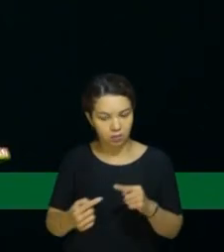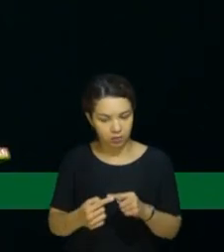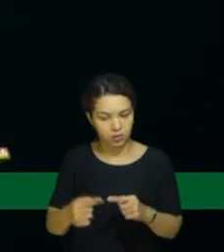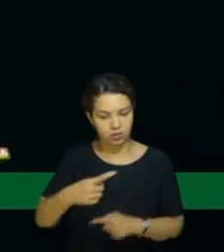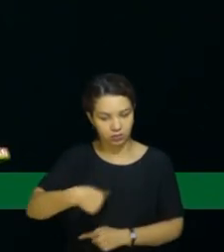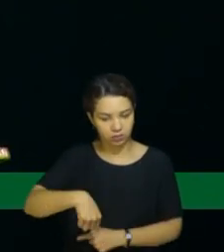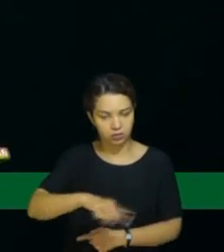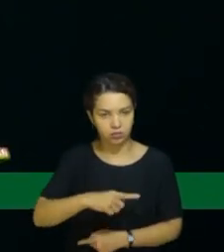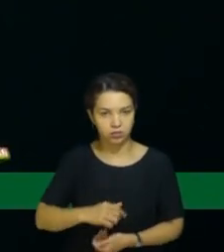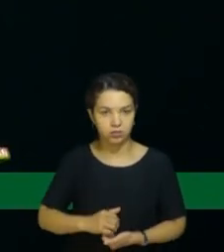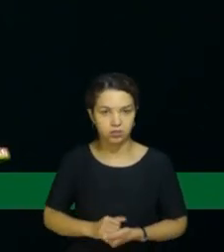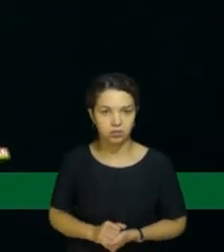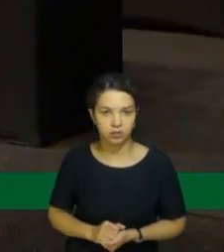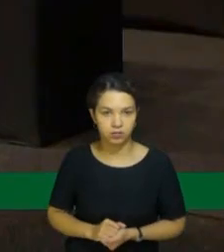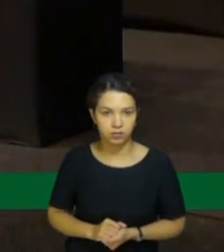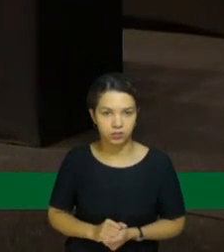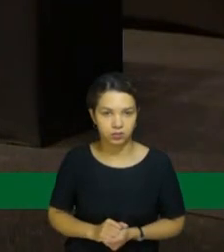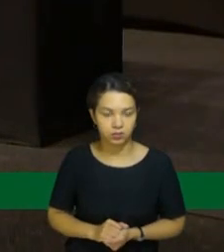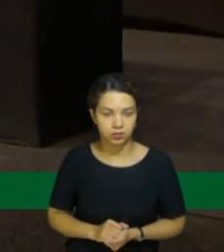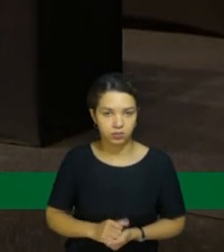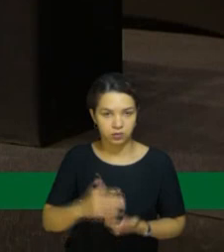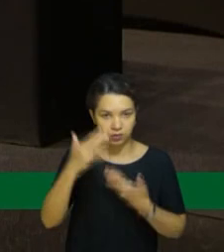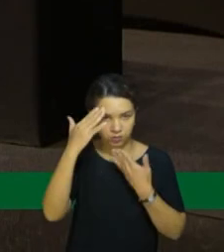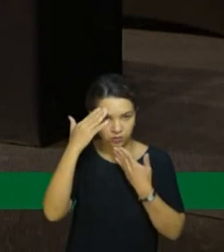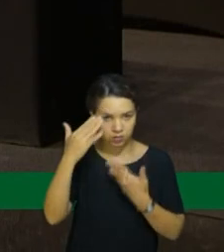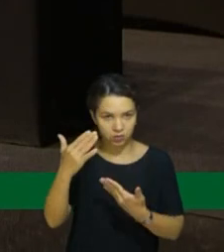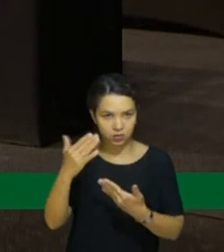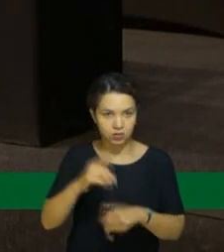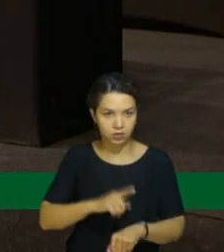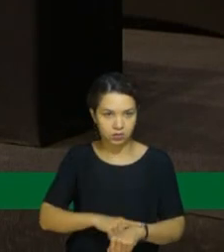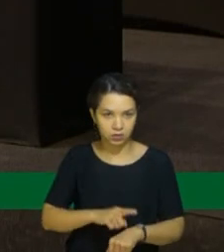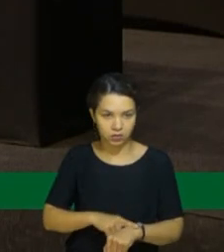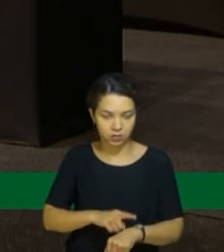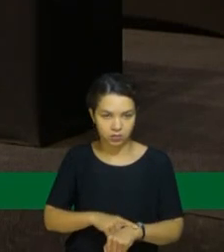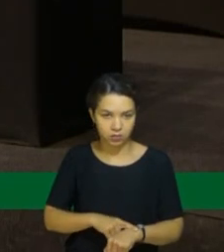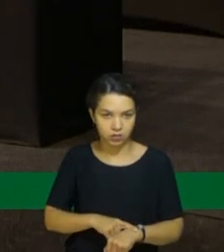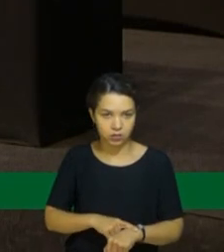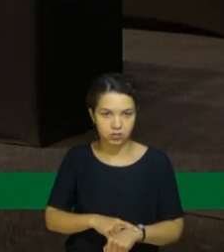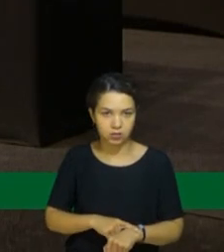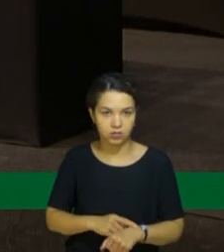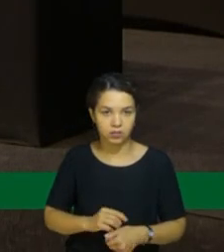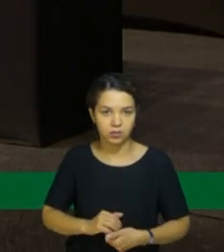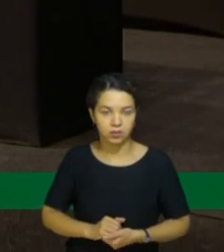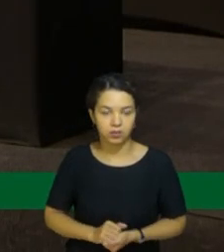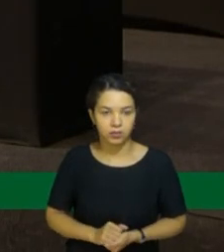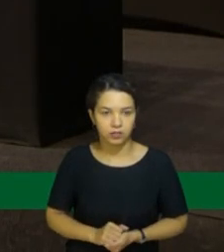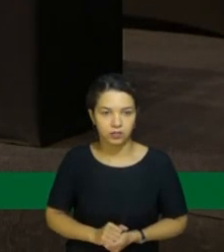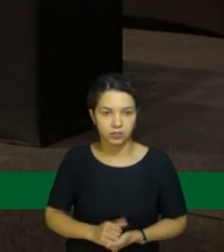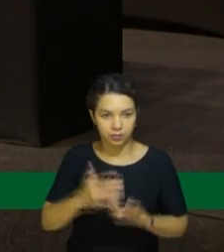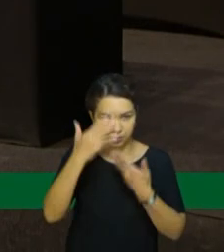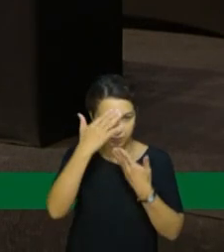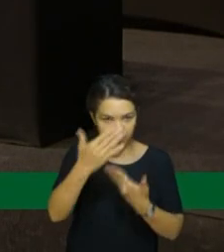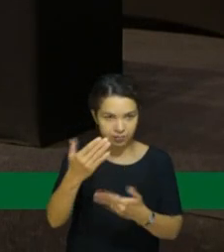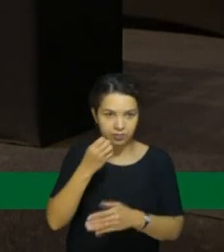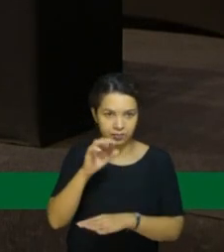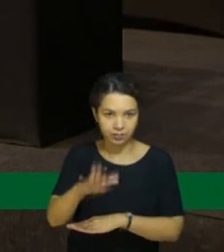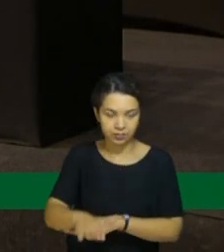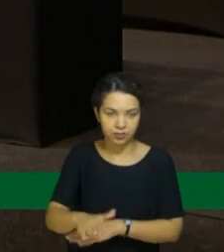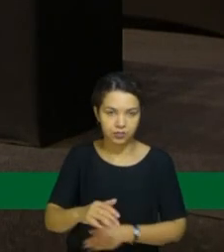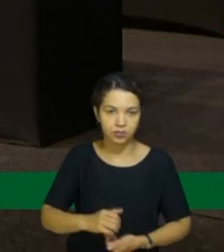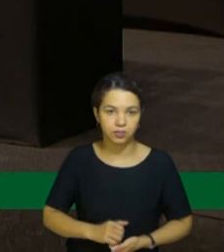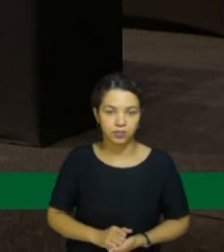sem nada mais muito obrigado pelo tempo dispendido por todos para me ouvir muito obrigada boa